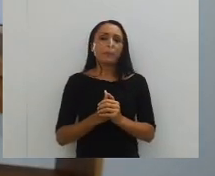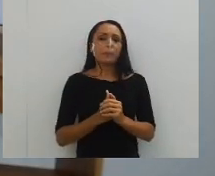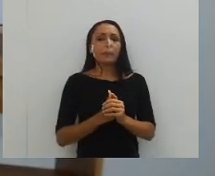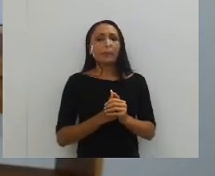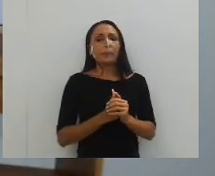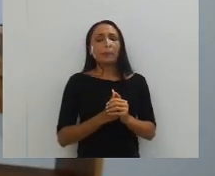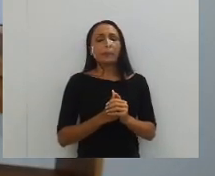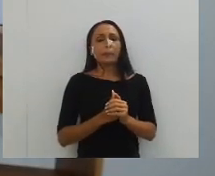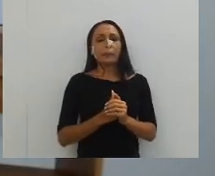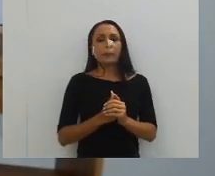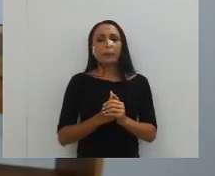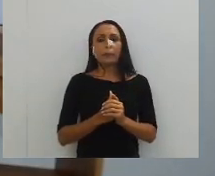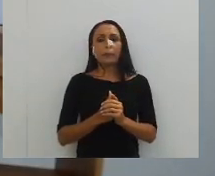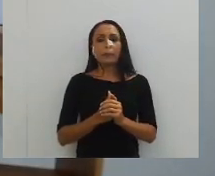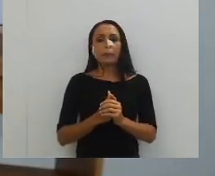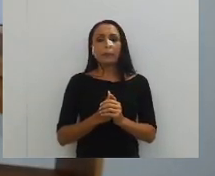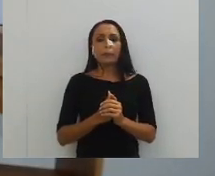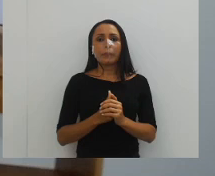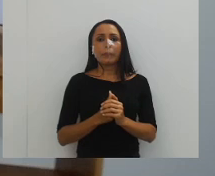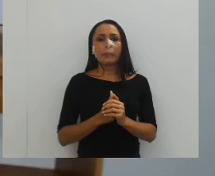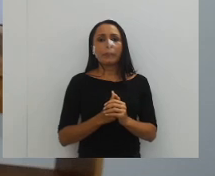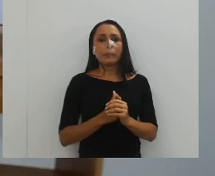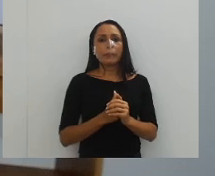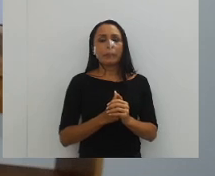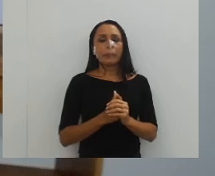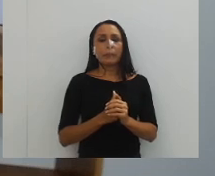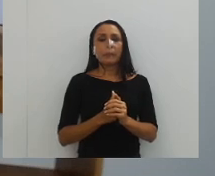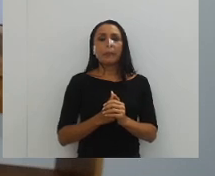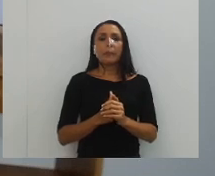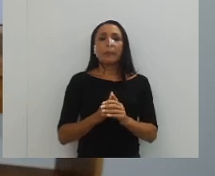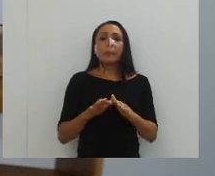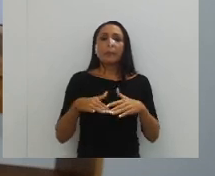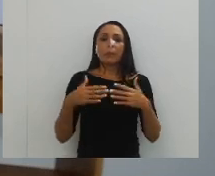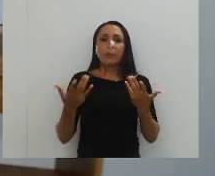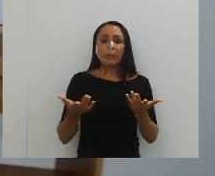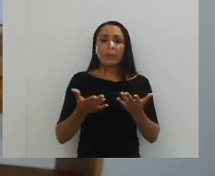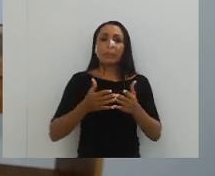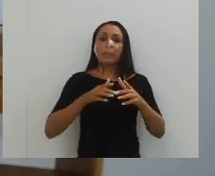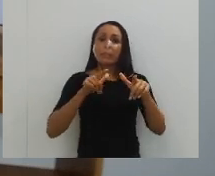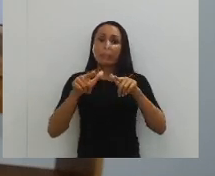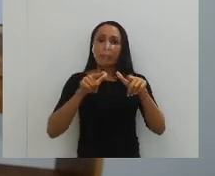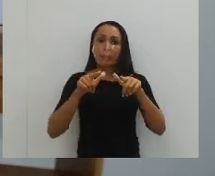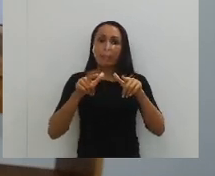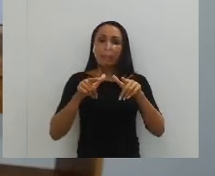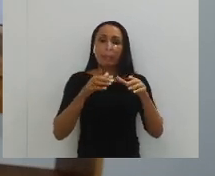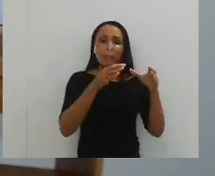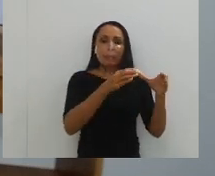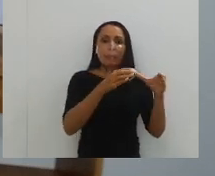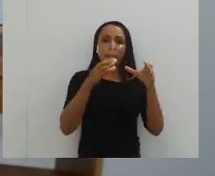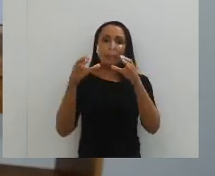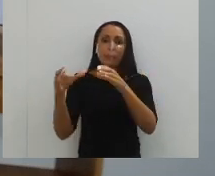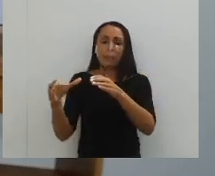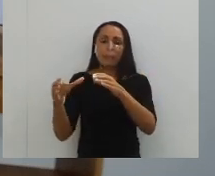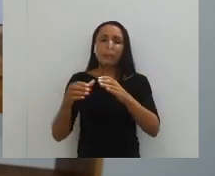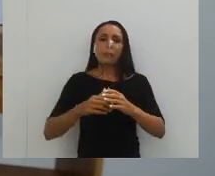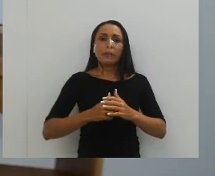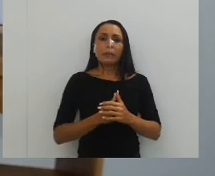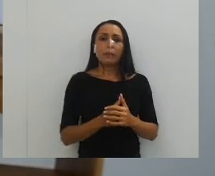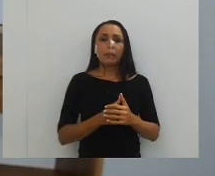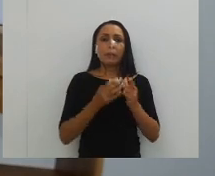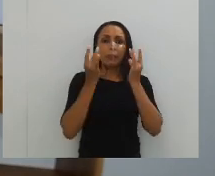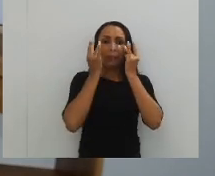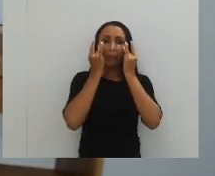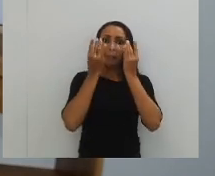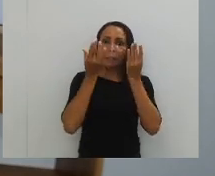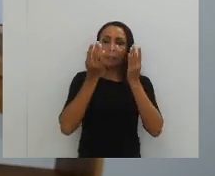presta atenção. Quando a gente trabalha com essas categorias, vai ser o seguinte, ó. Olha para mim.